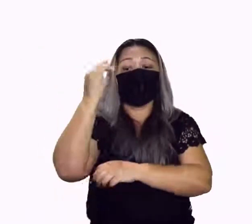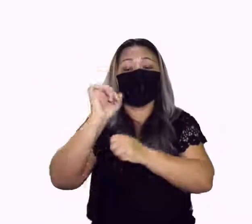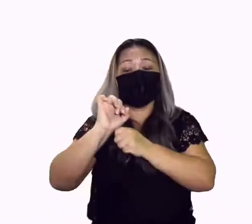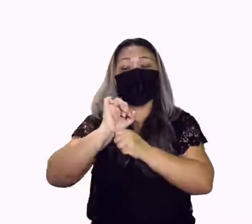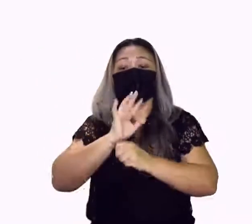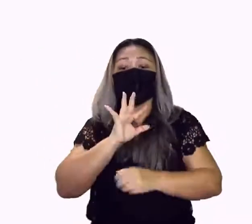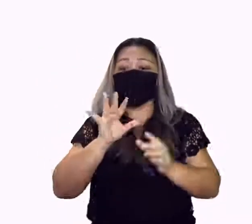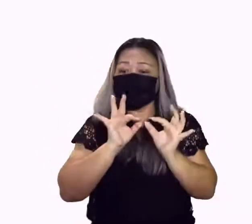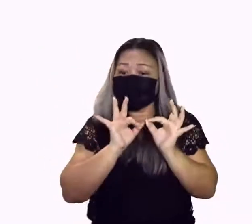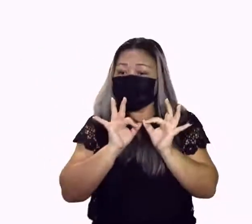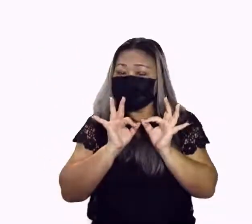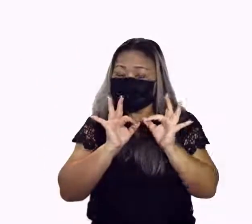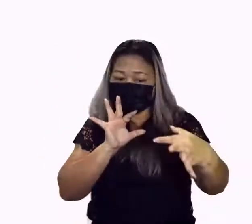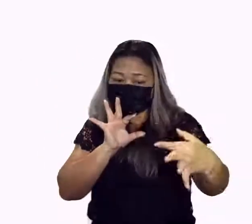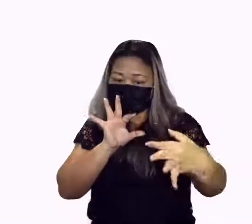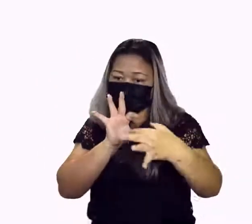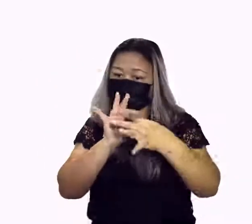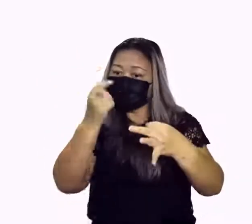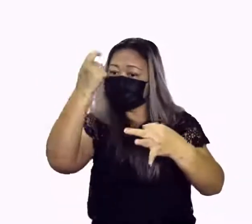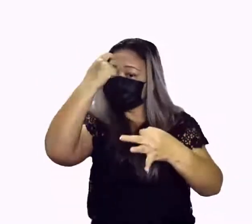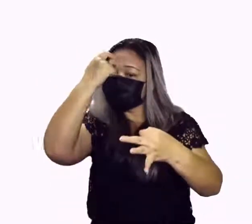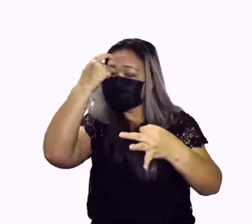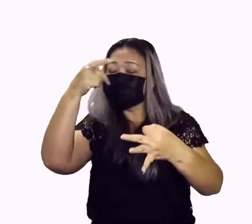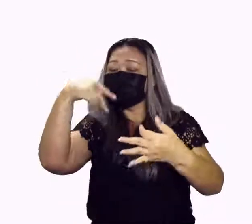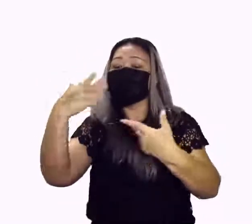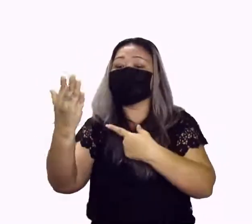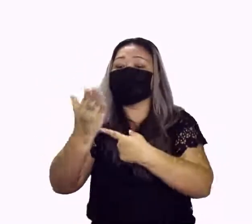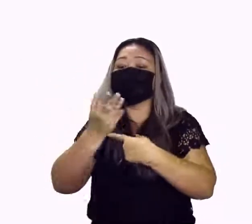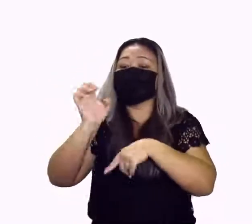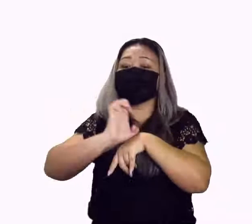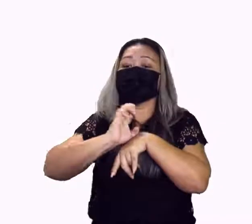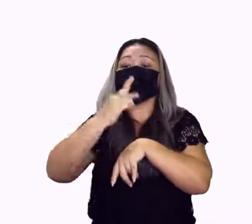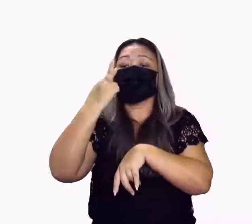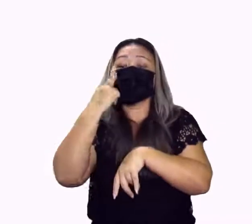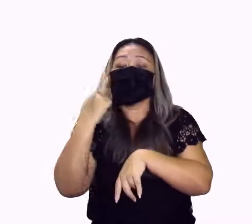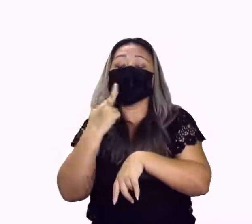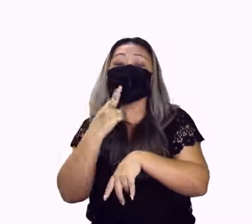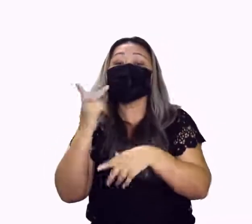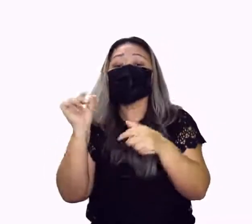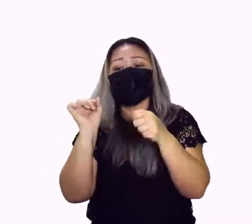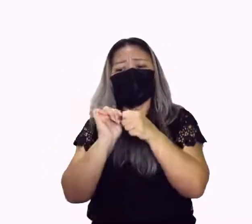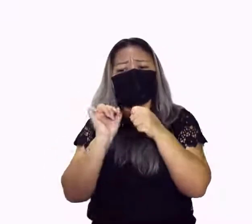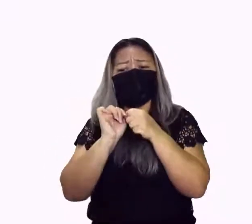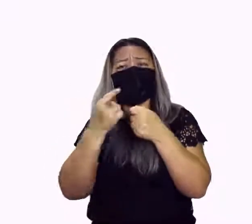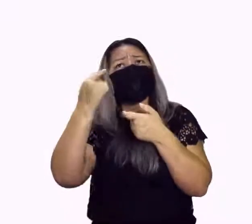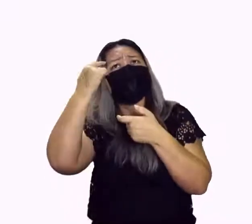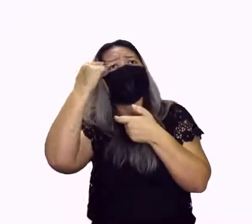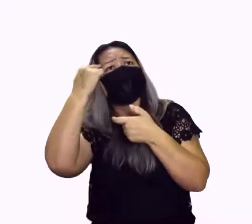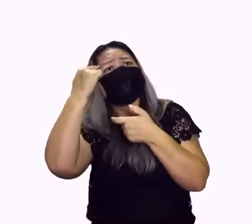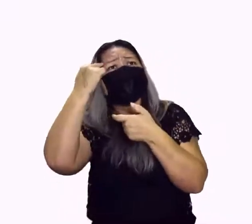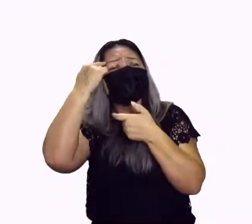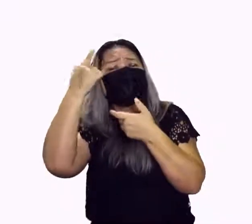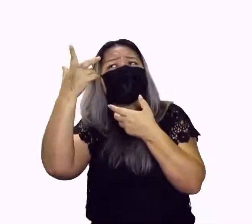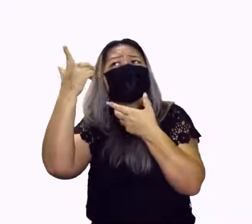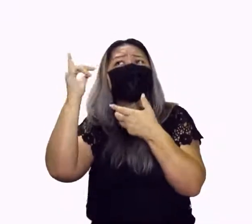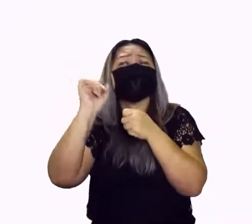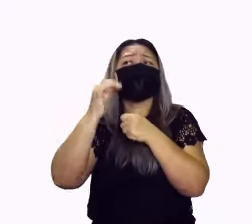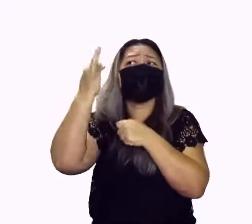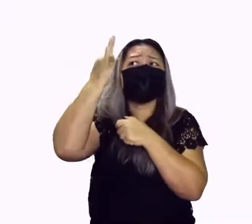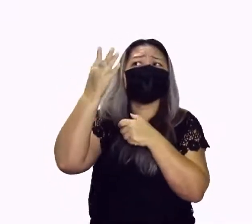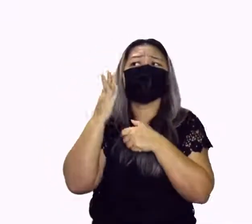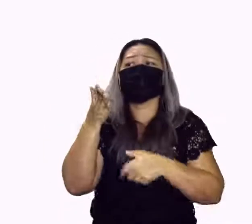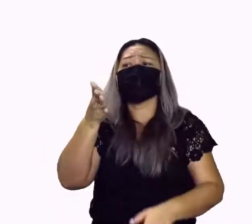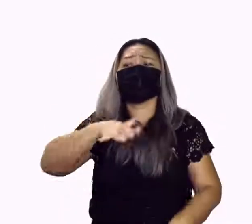pensamento que vem ajudar no nosso estado de Rondônia. As pessoas fazendo reflexões filosóficas